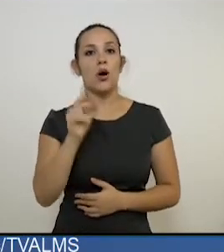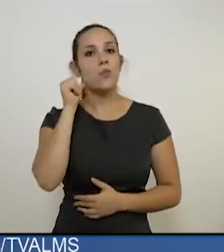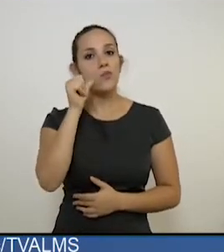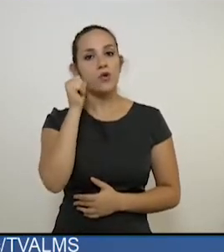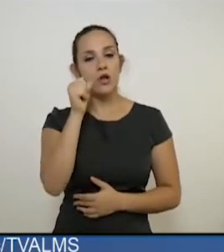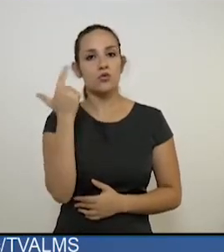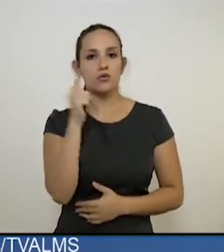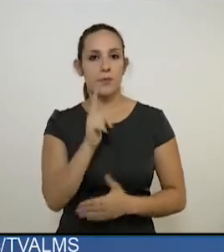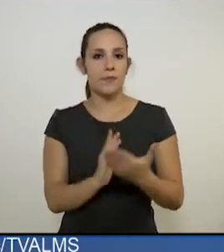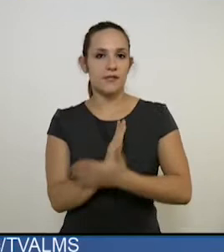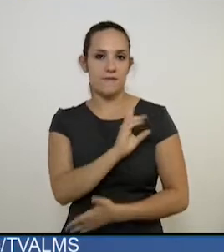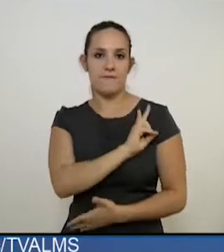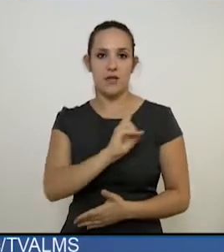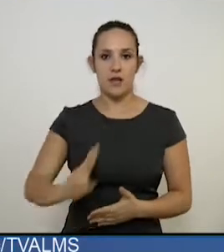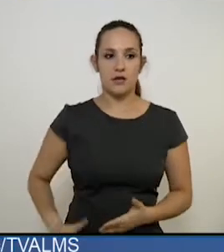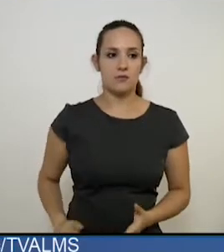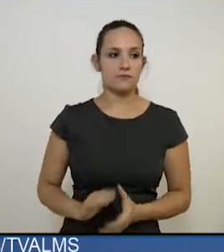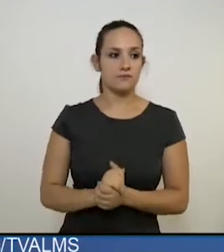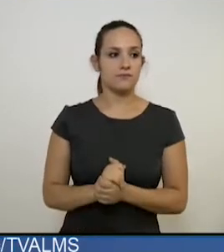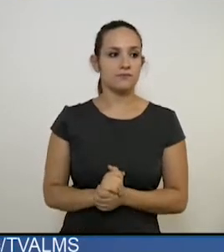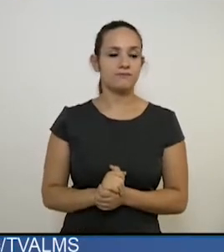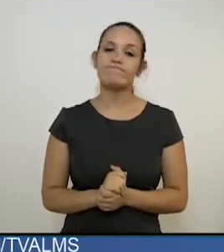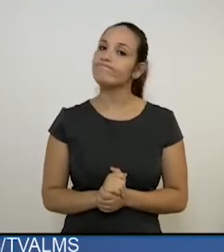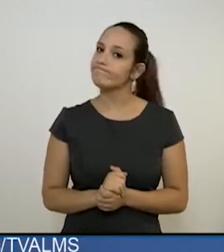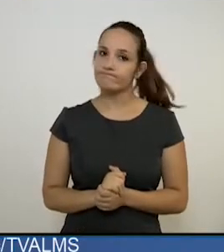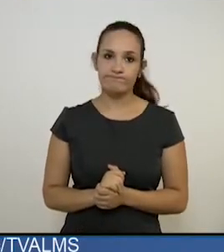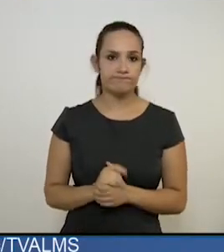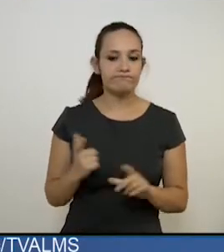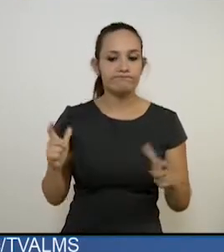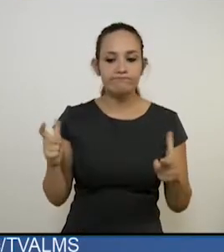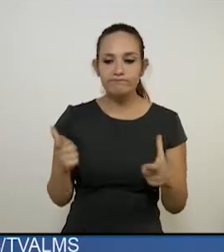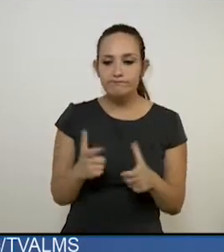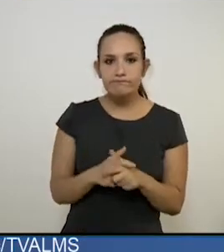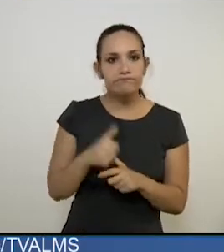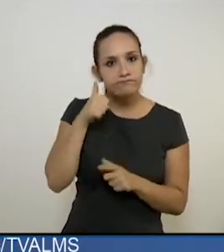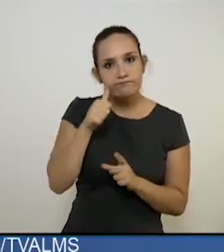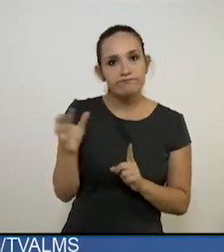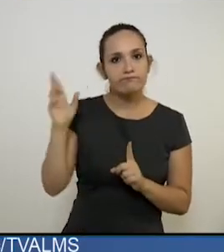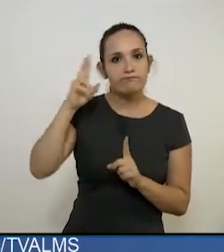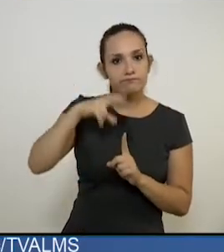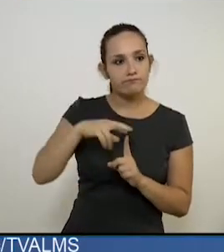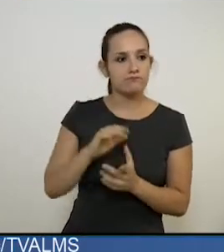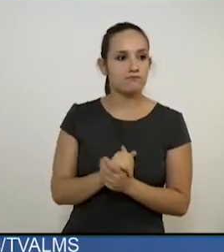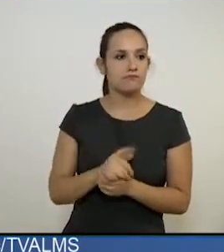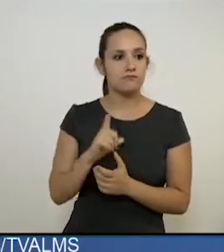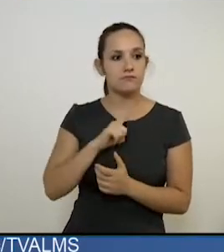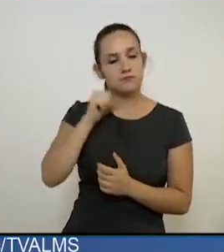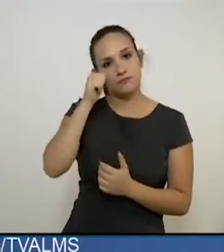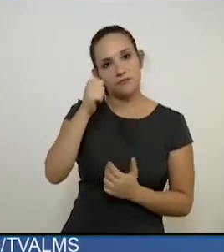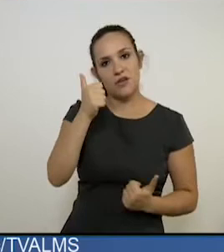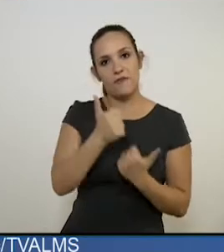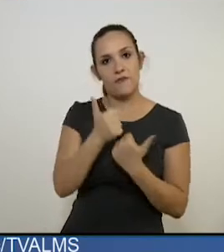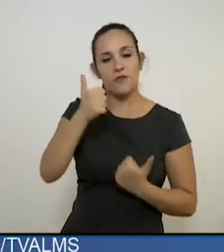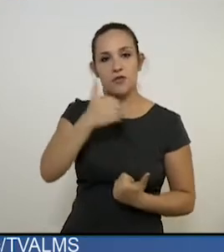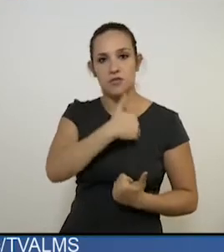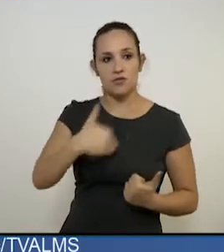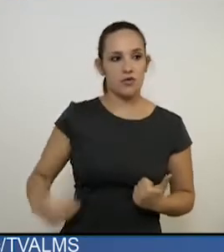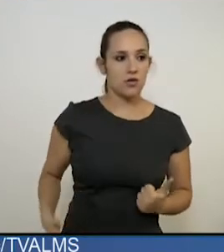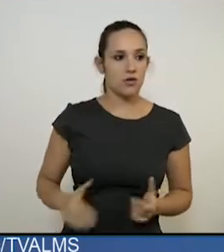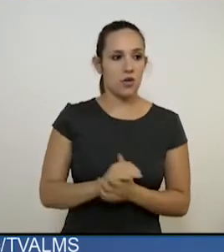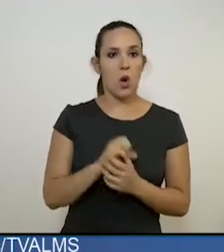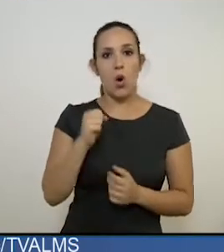foram eleitas. Perdemos cadeiras e representatividade. Temos a nossa vice-governadora, 8